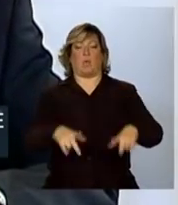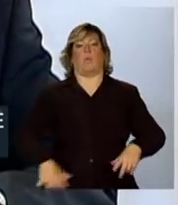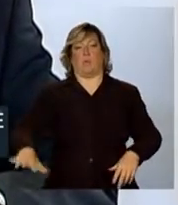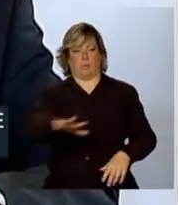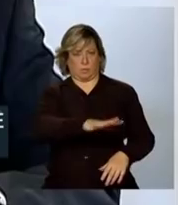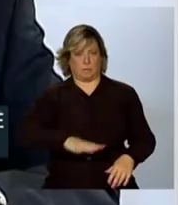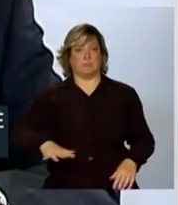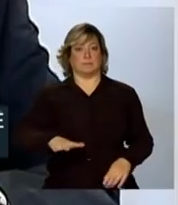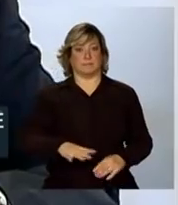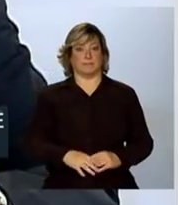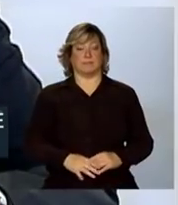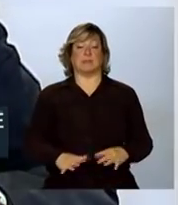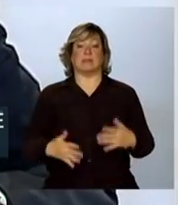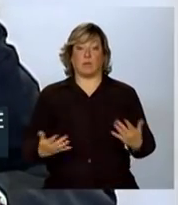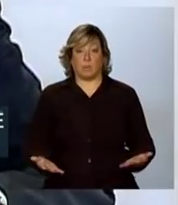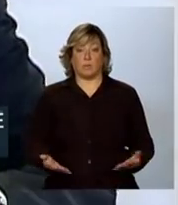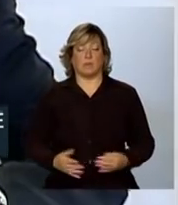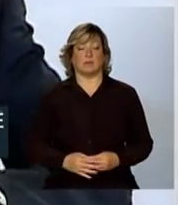Então,